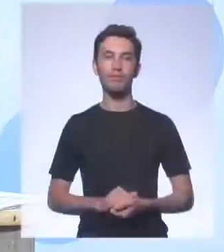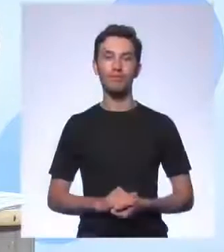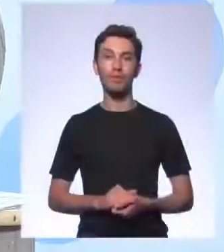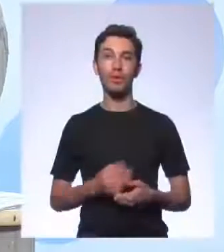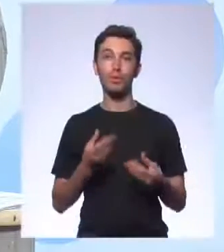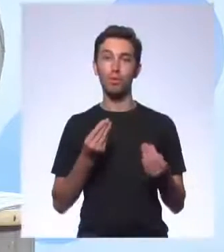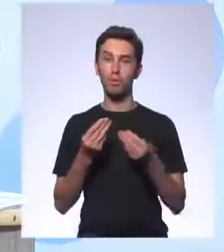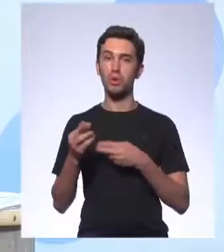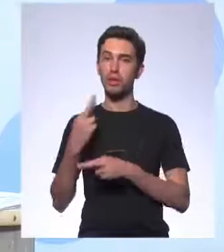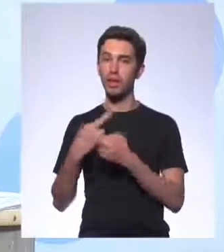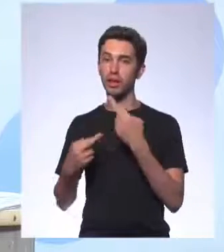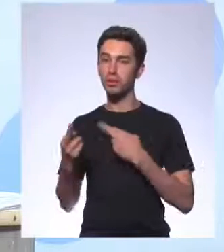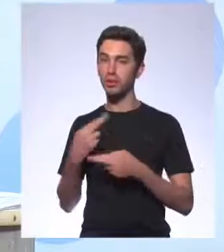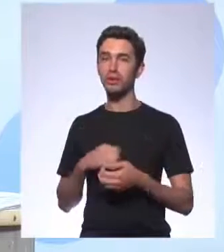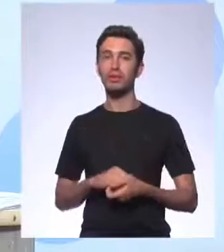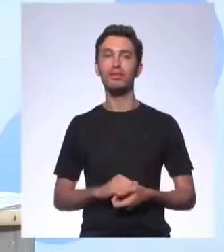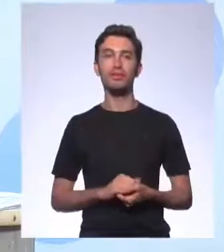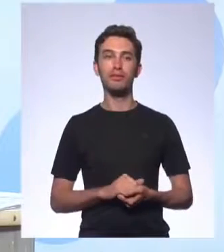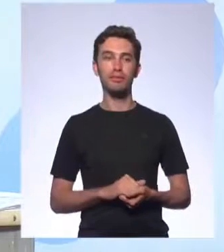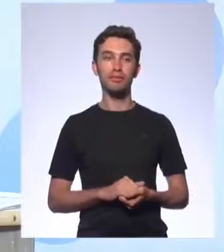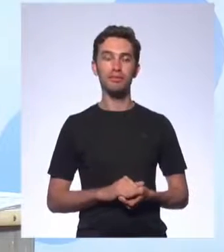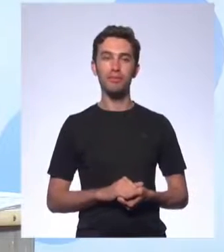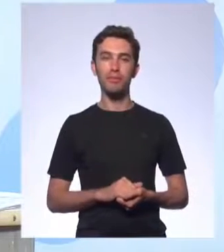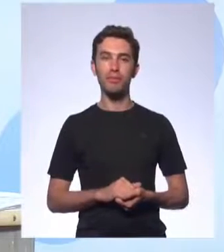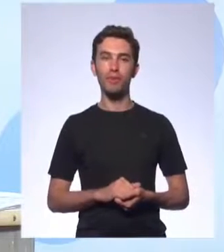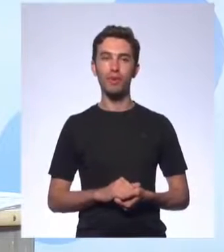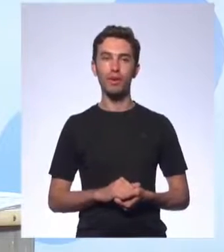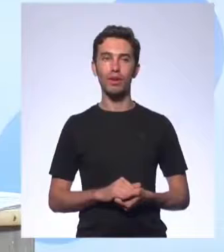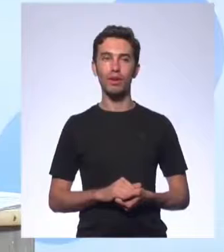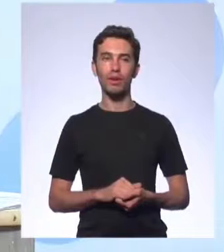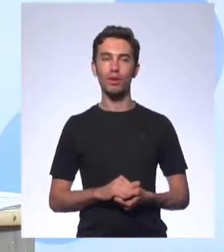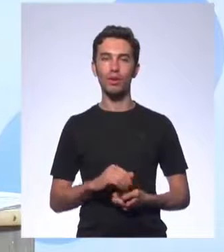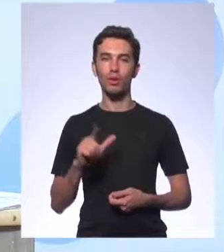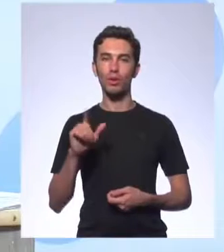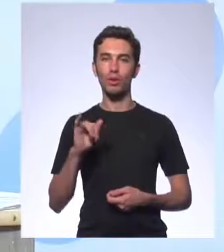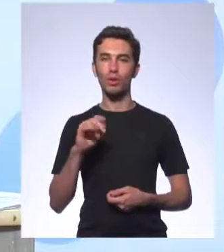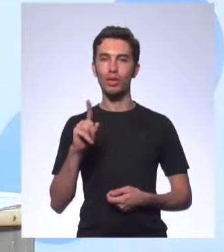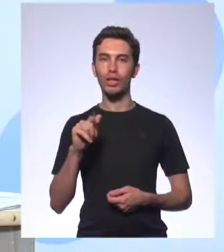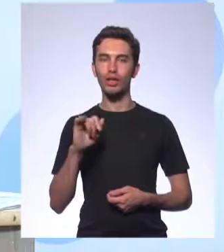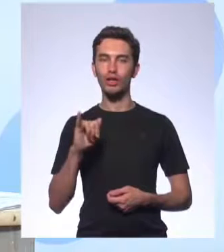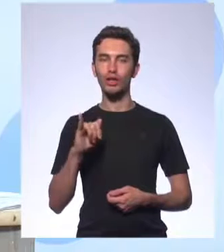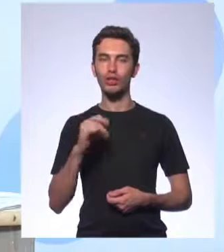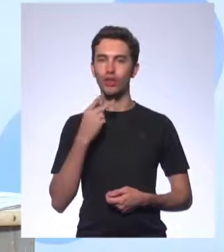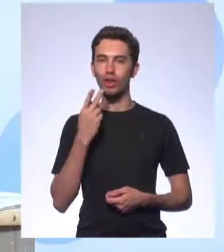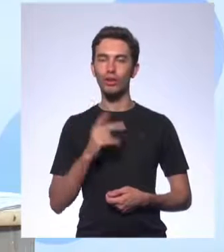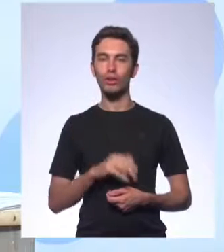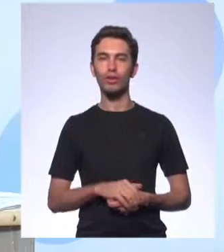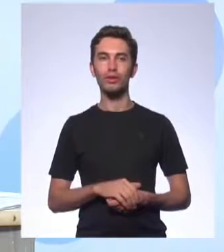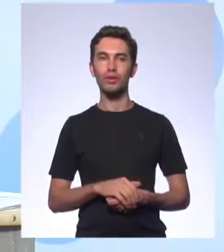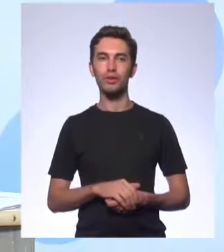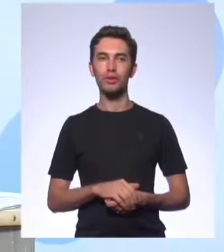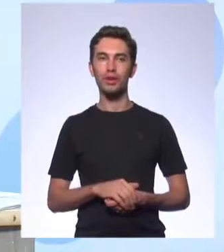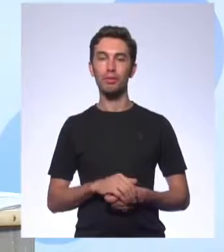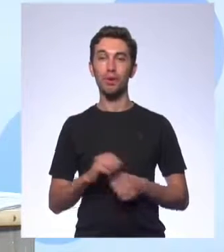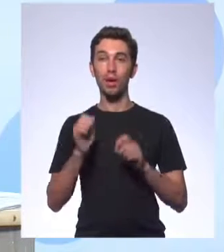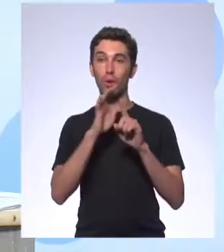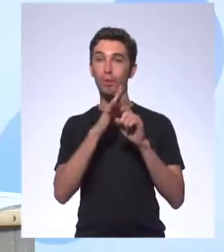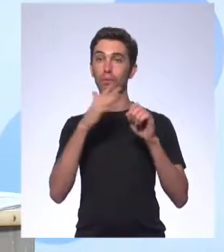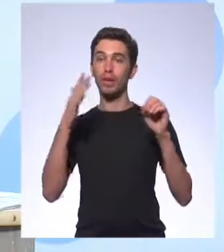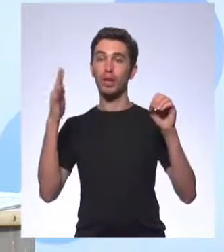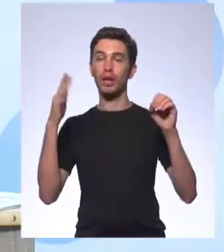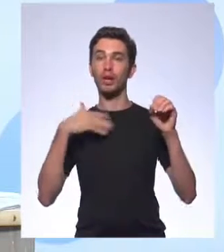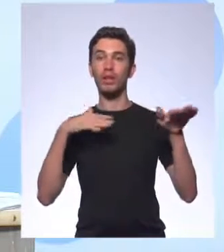Muitas interações aqui, professor. Então, ó, o Luigi colocou assim, ó, pelo brilho e